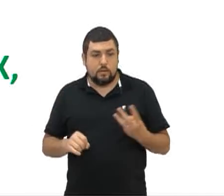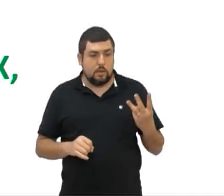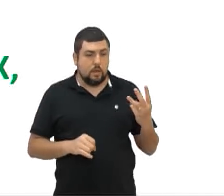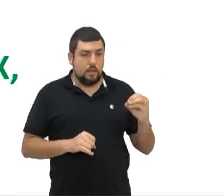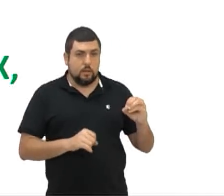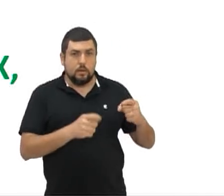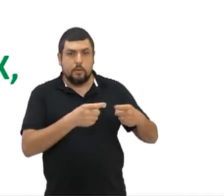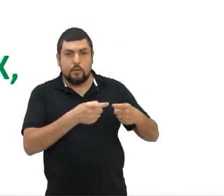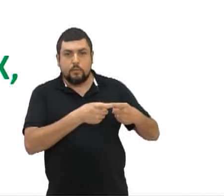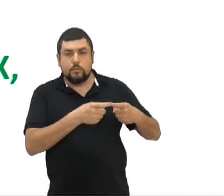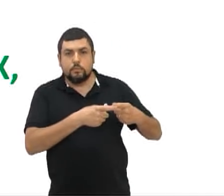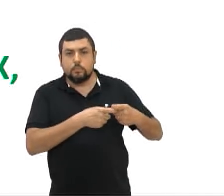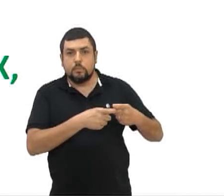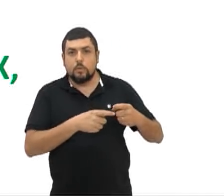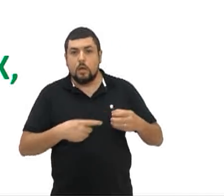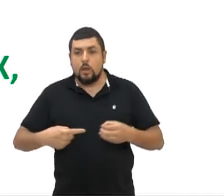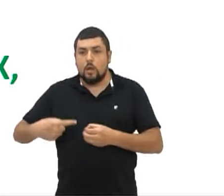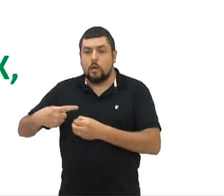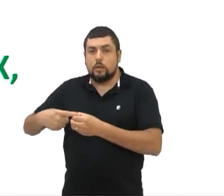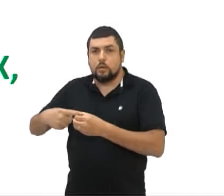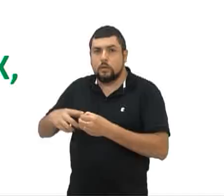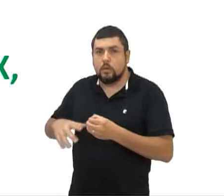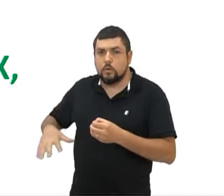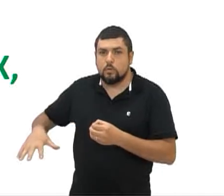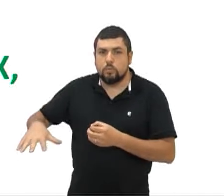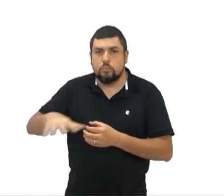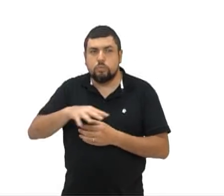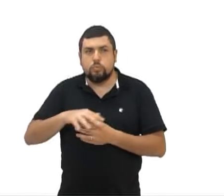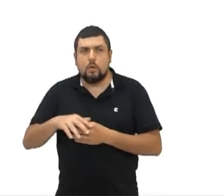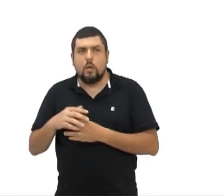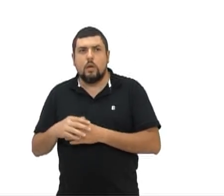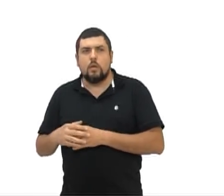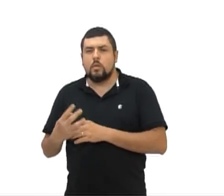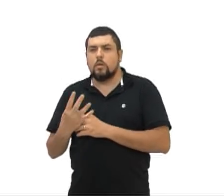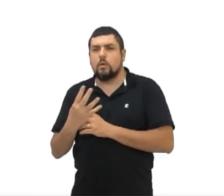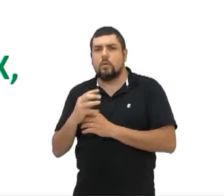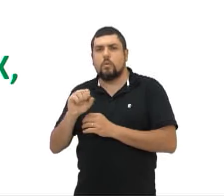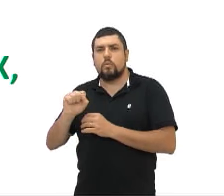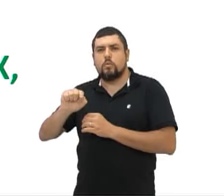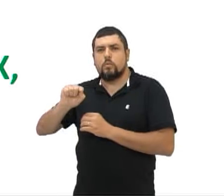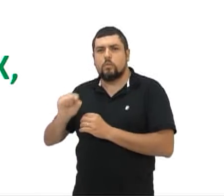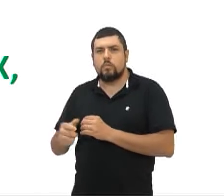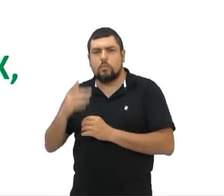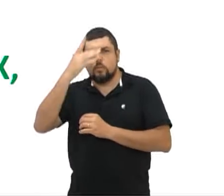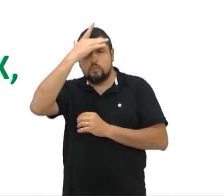cidade X e há 4.800 habitantes,